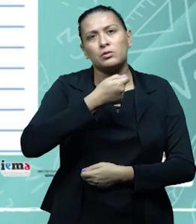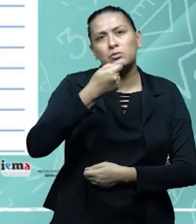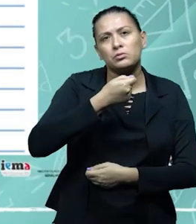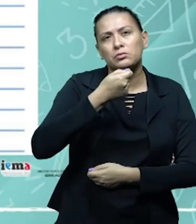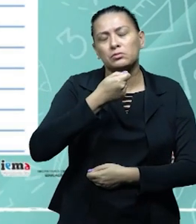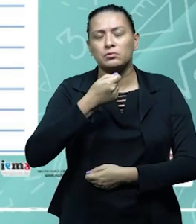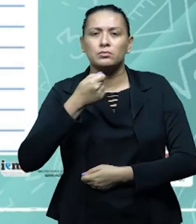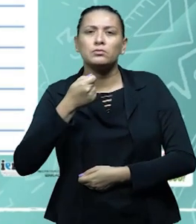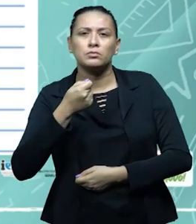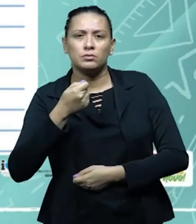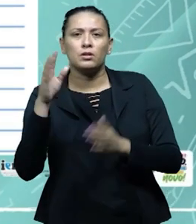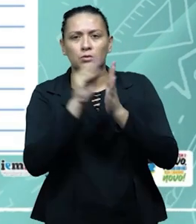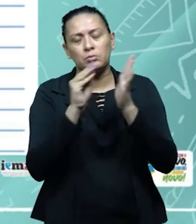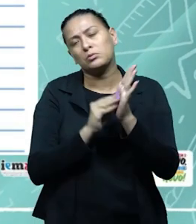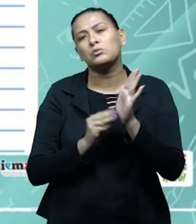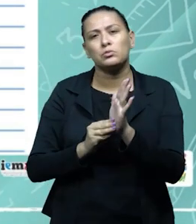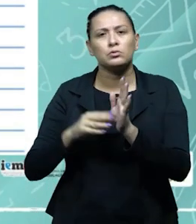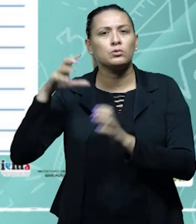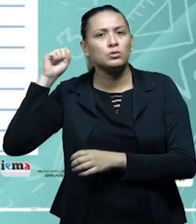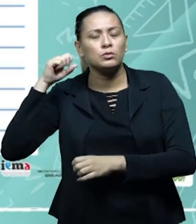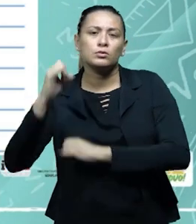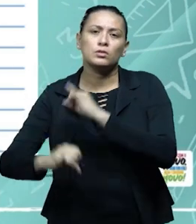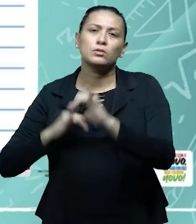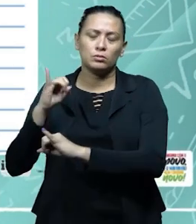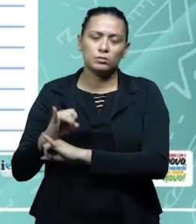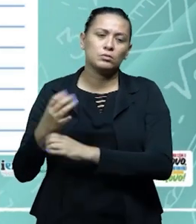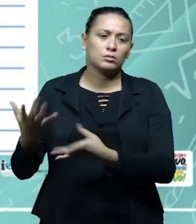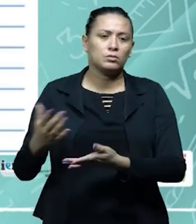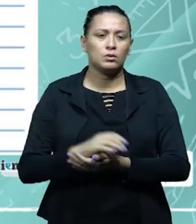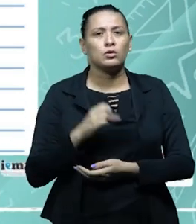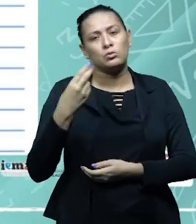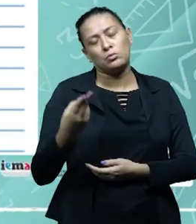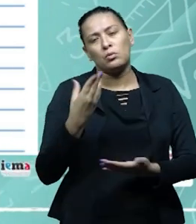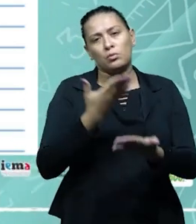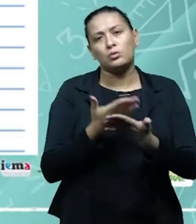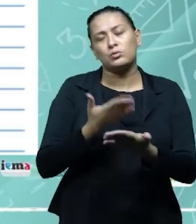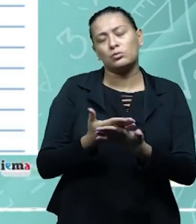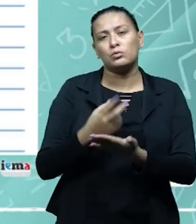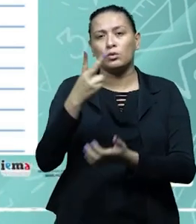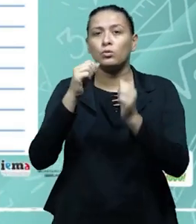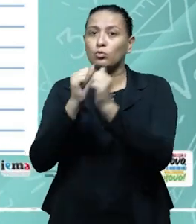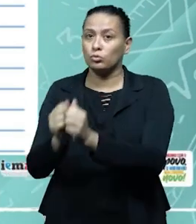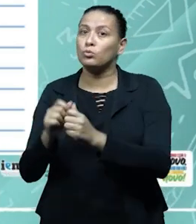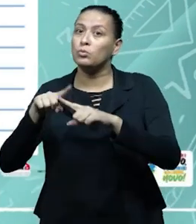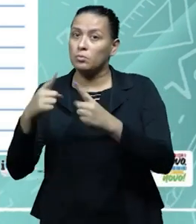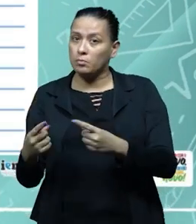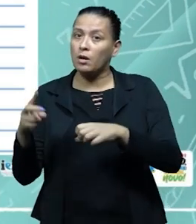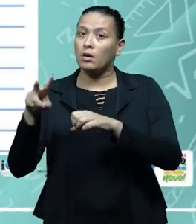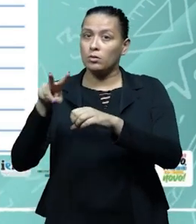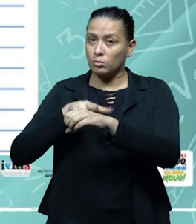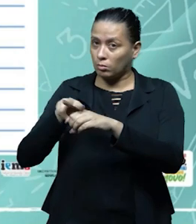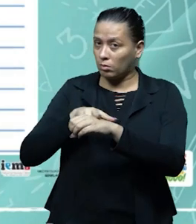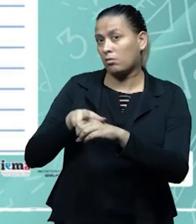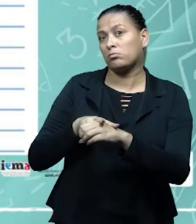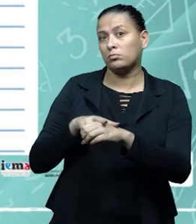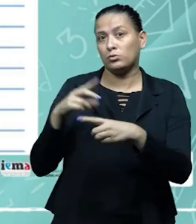online sobre o assunto vou estudar geografia vou estudar em dupla com um colega meu em dupla online tá já que não dá para a gente se juntar nesse